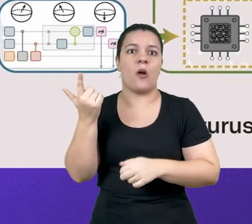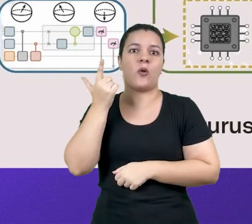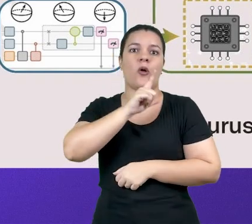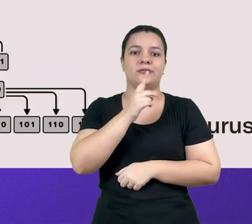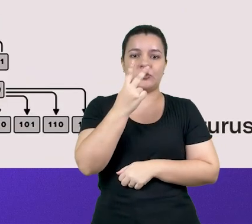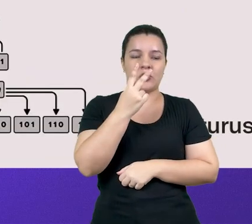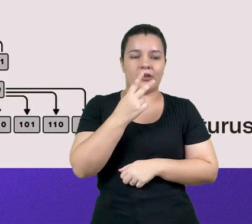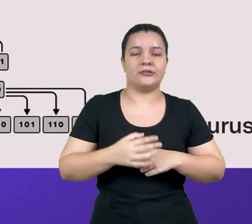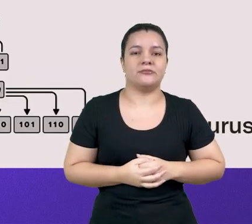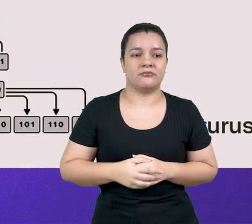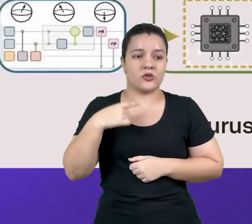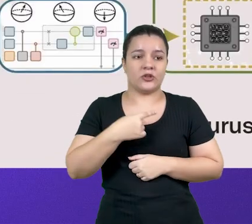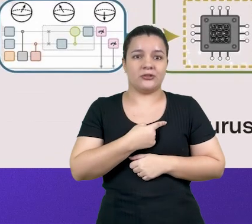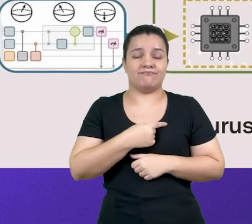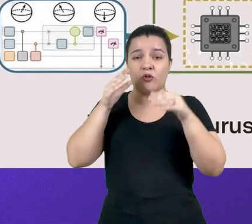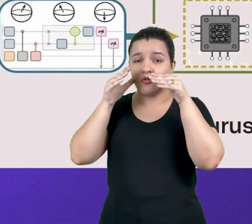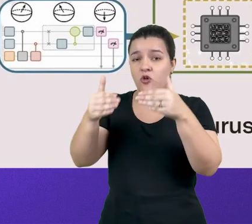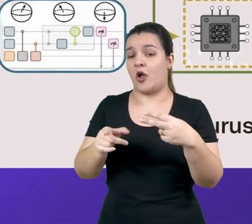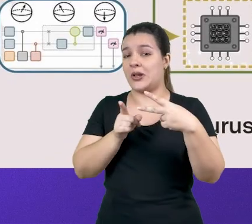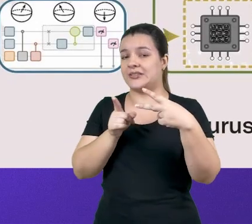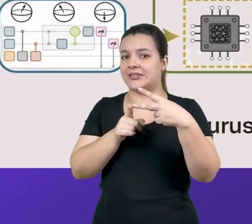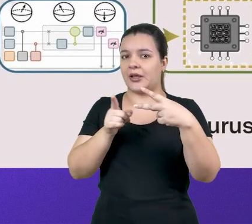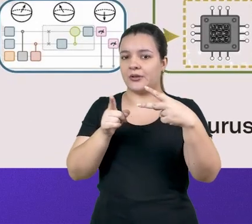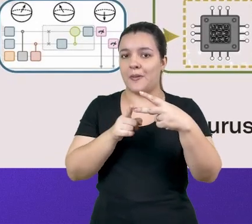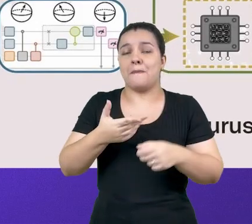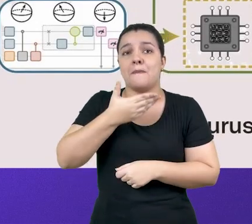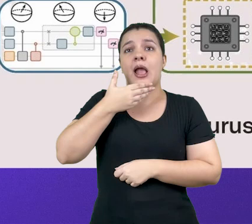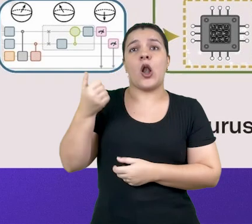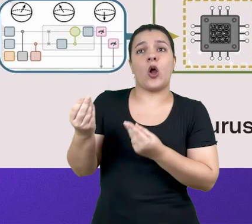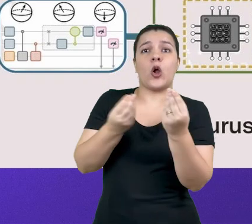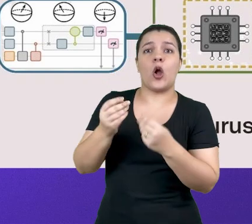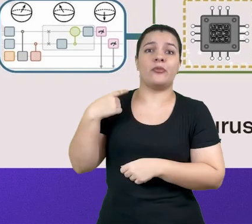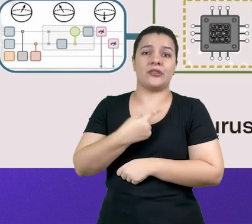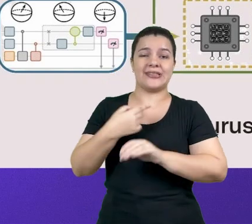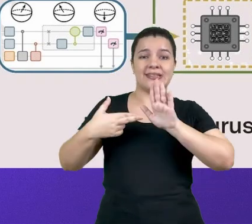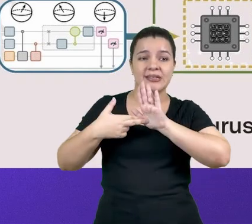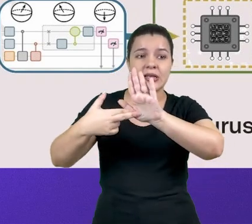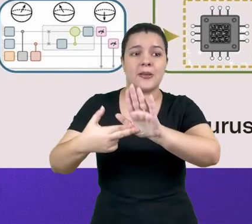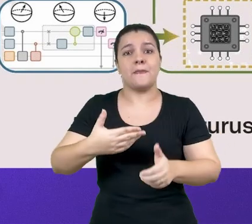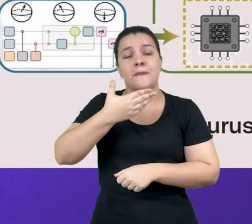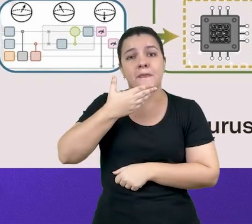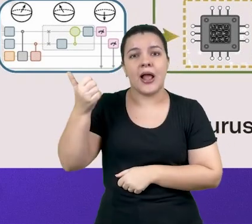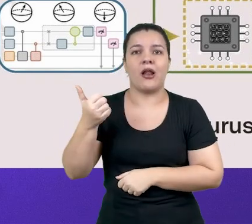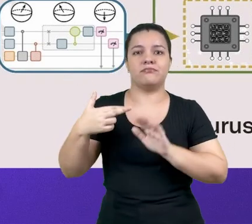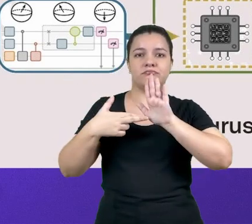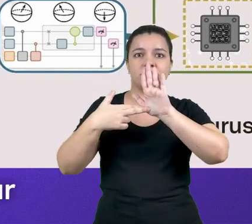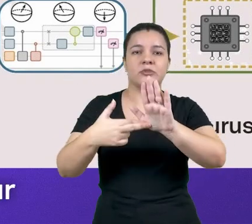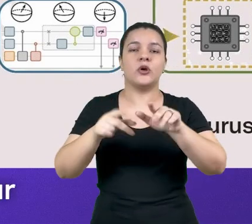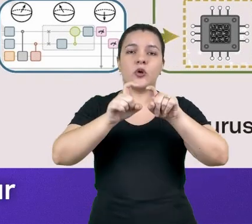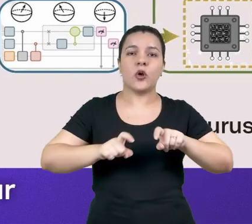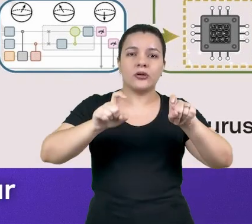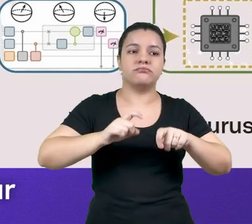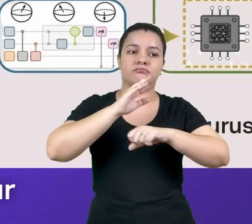mais fiel. A gente vai se concentrar nesse segundo ponto, como melhor representar. E para melhor representar, como a gente pode, com